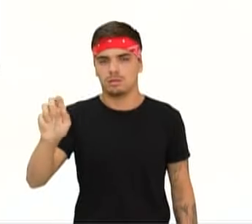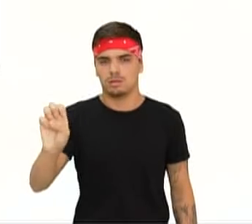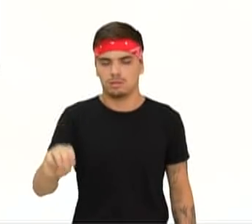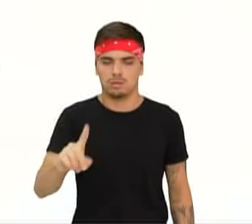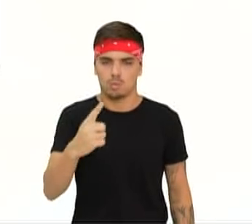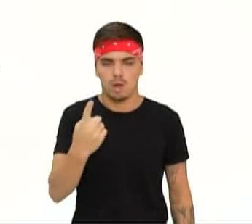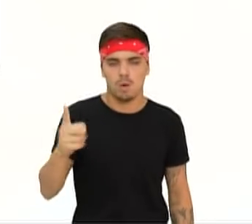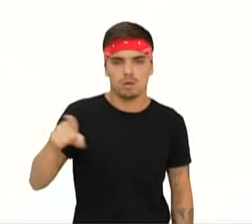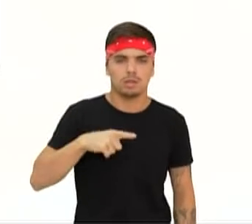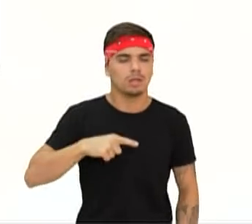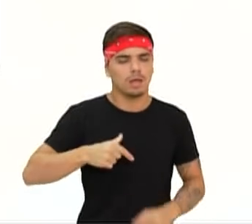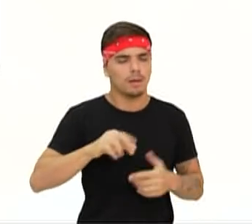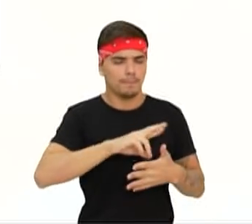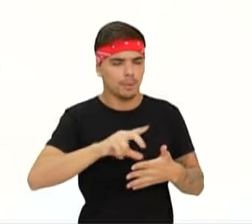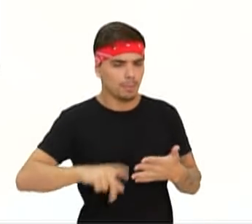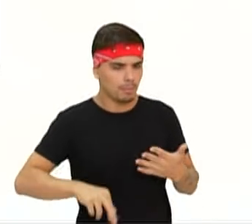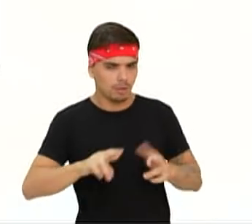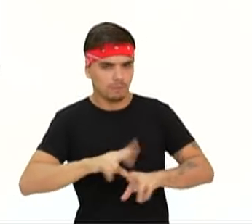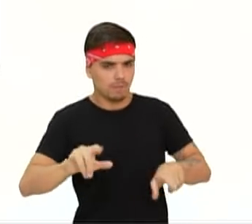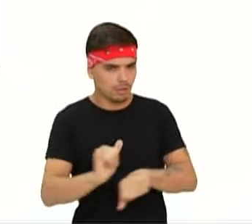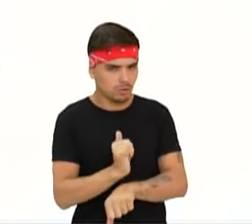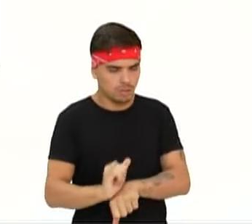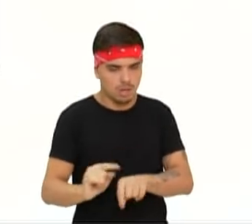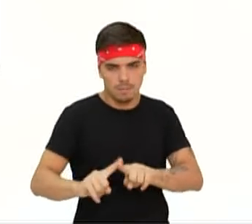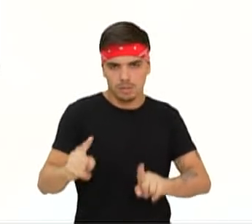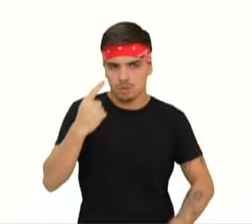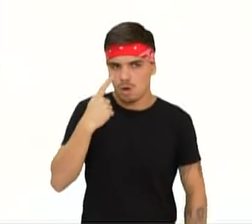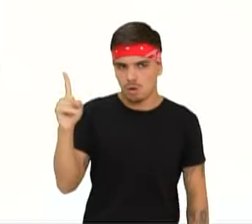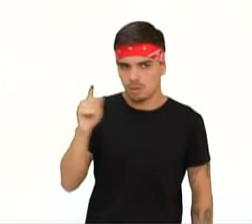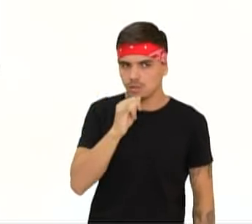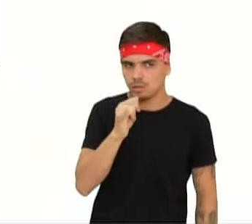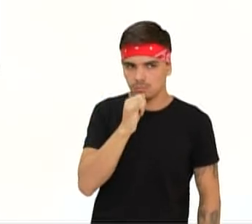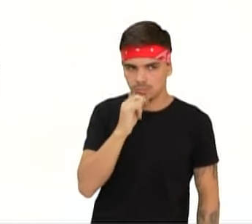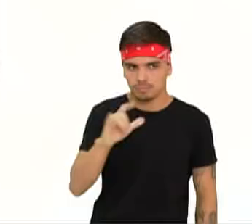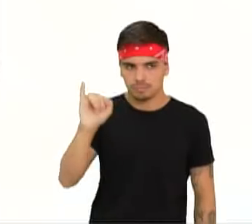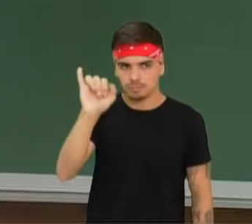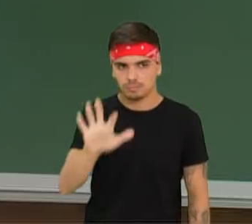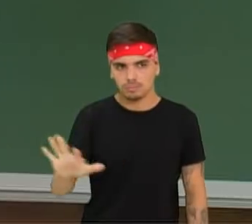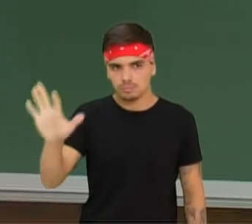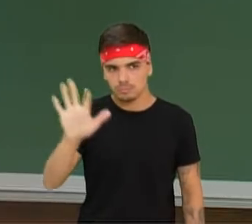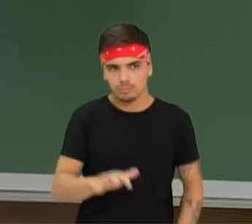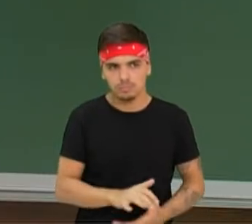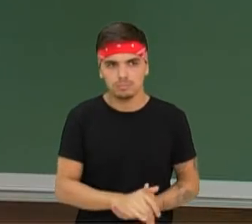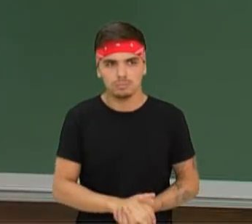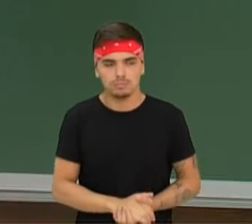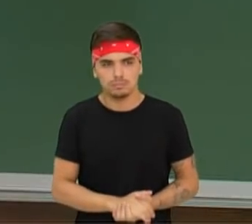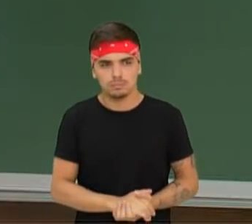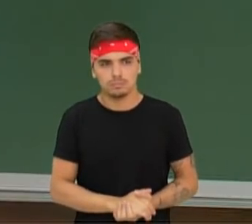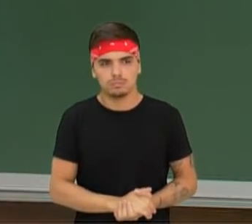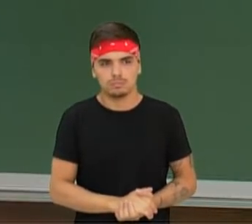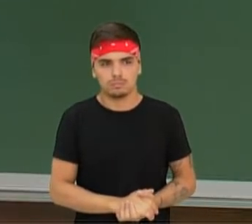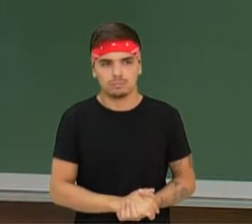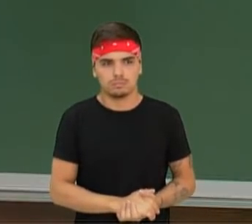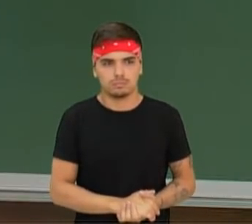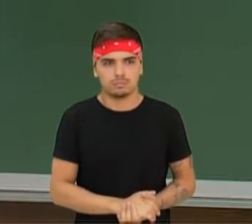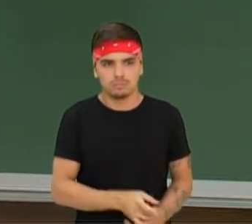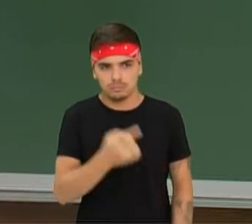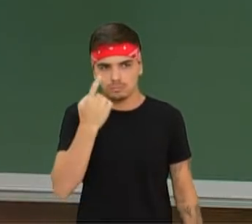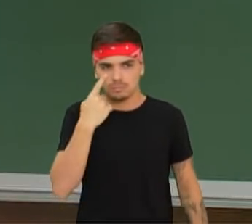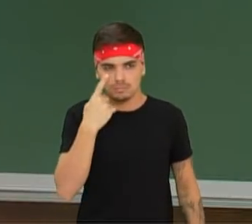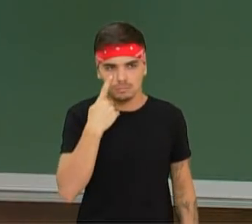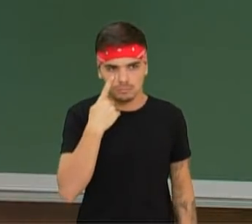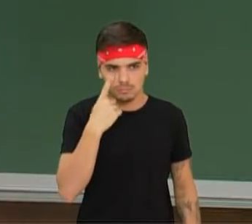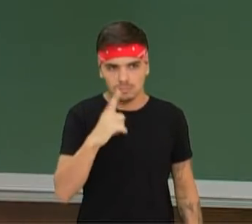não é o único, existem outras técnicas também. Então, nós vamos ter aqui na figura, né, a drenagem, o sistema de